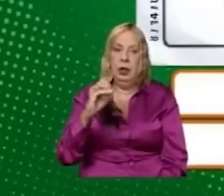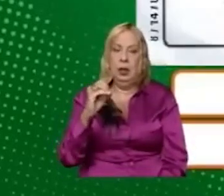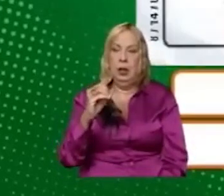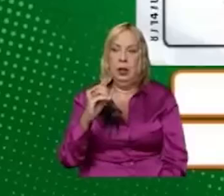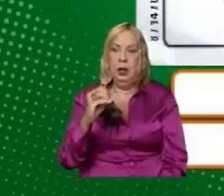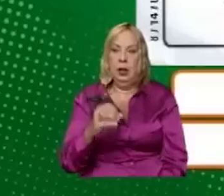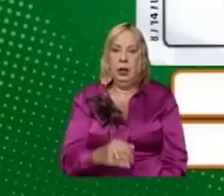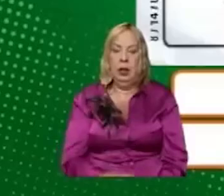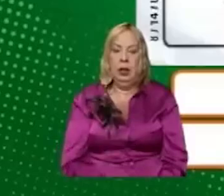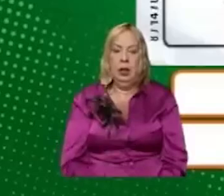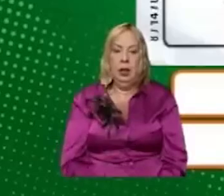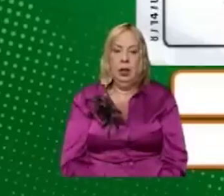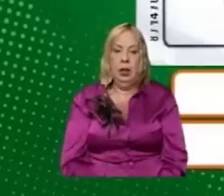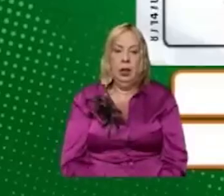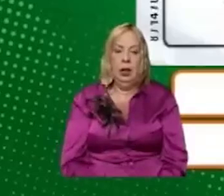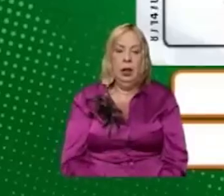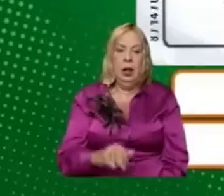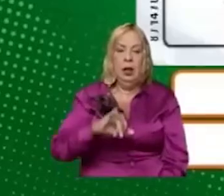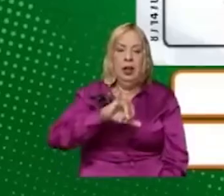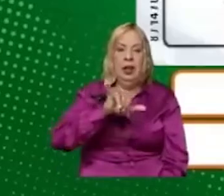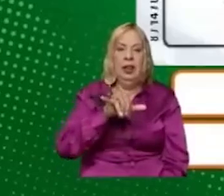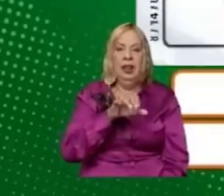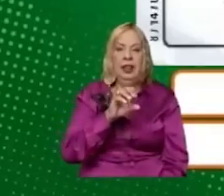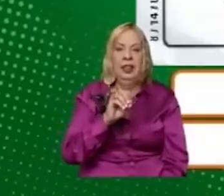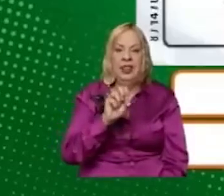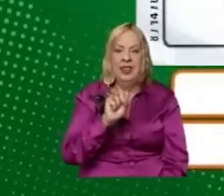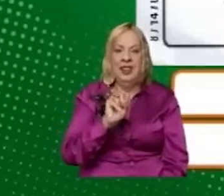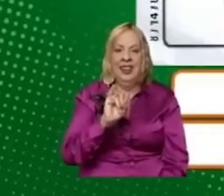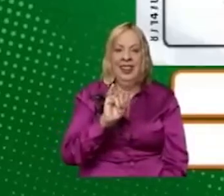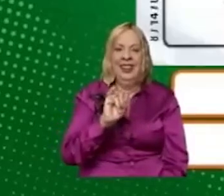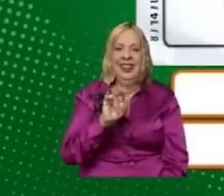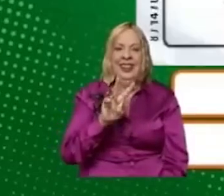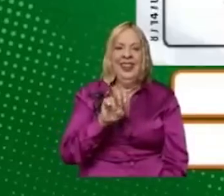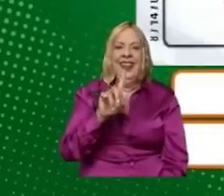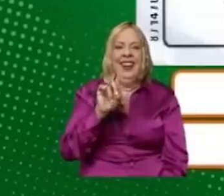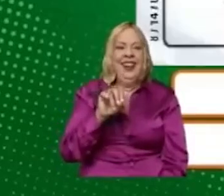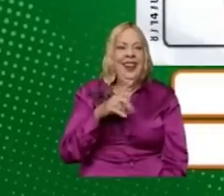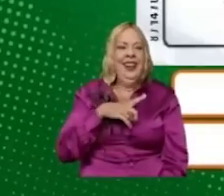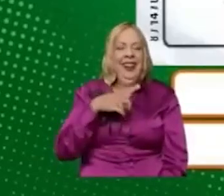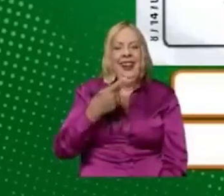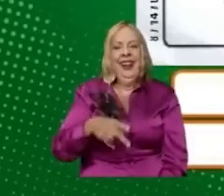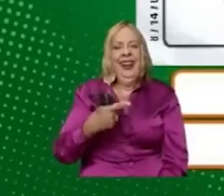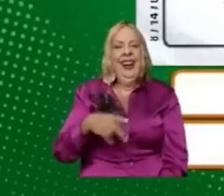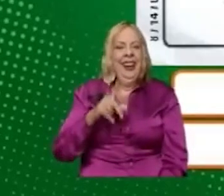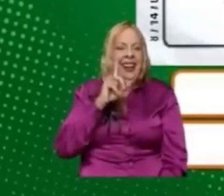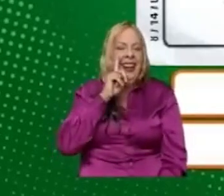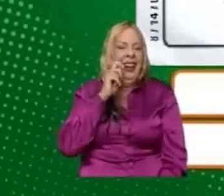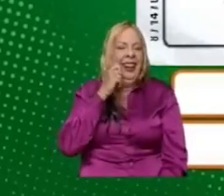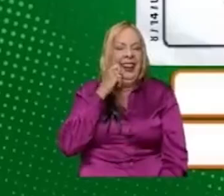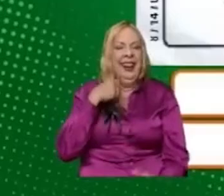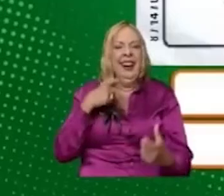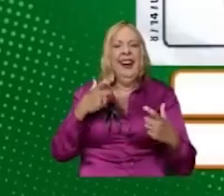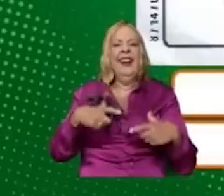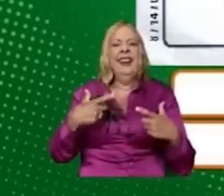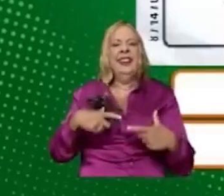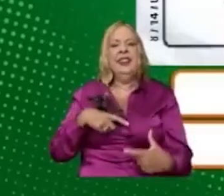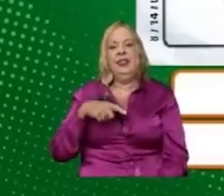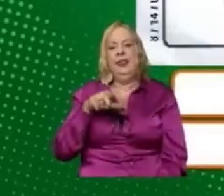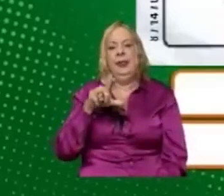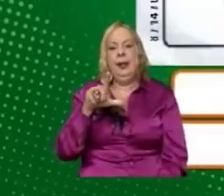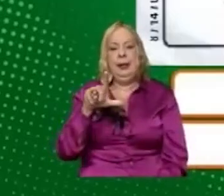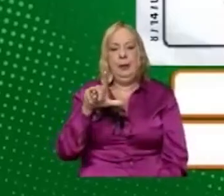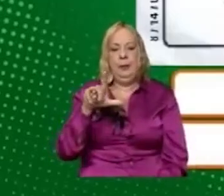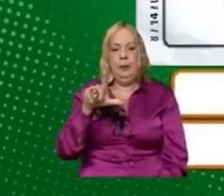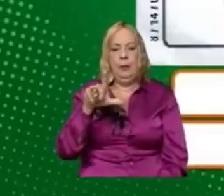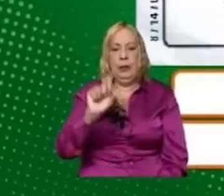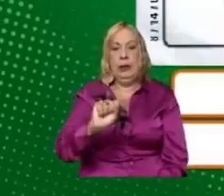067080. E é o Josivaldo de Aracaju, Regional Siqueira Campos. Josivaldo tá levando, então, primeiro